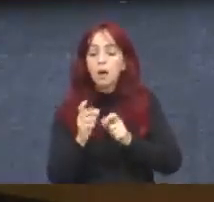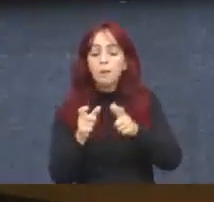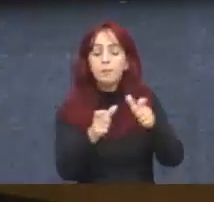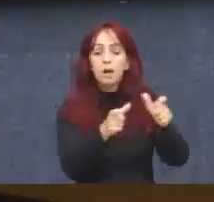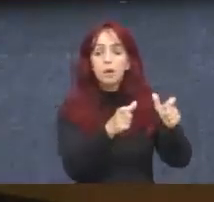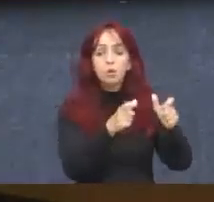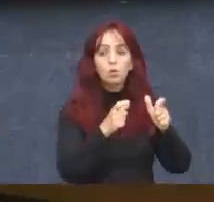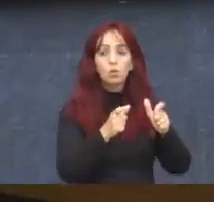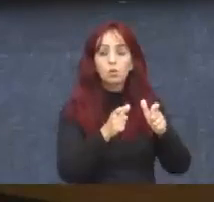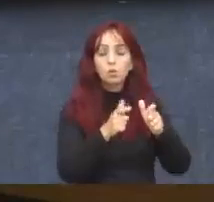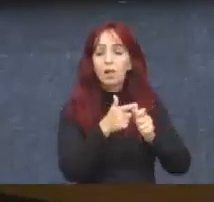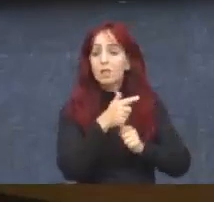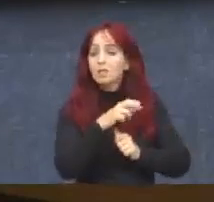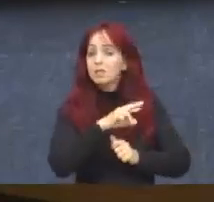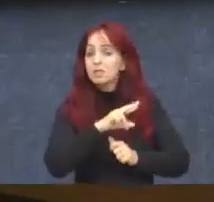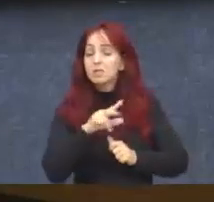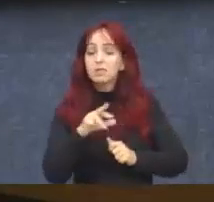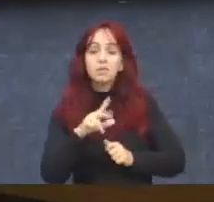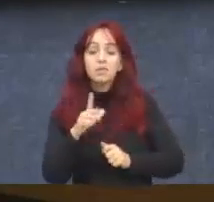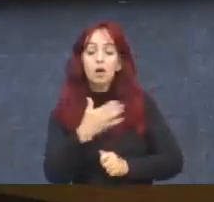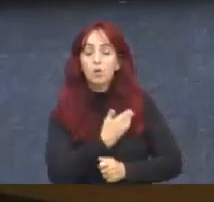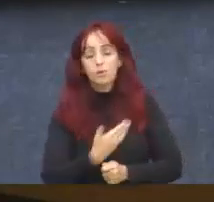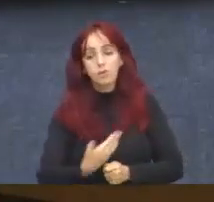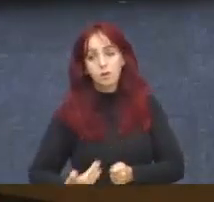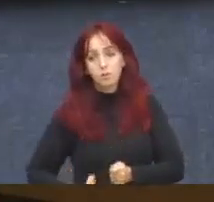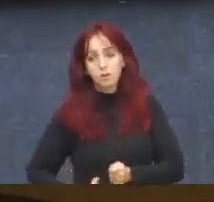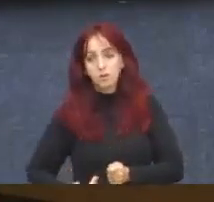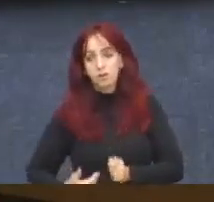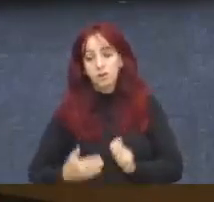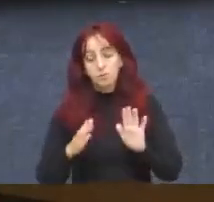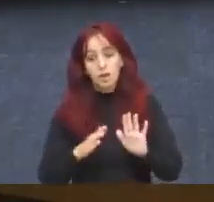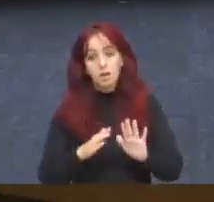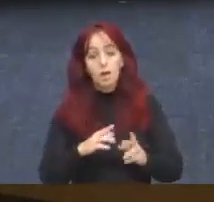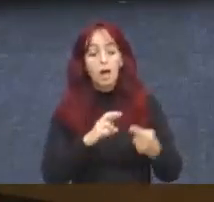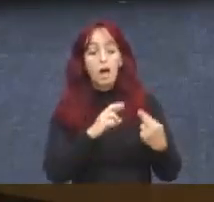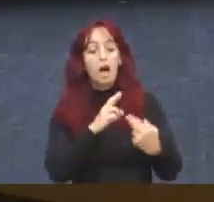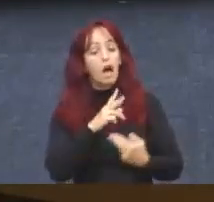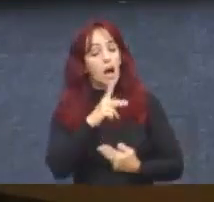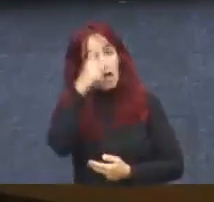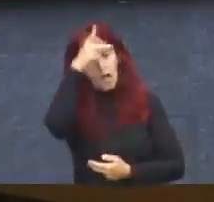no substitutivo é que a prefeitura, Crispim,